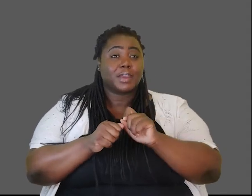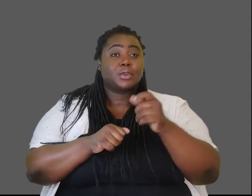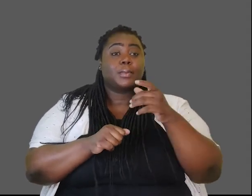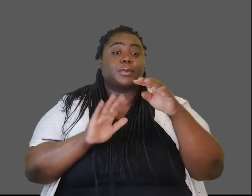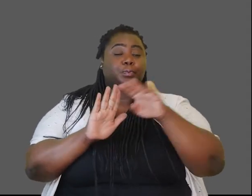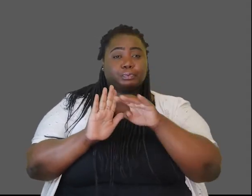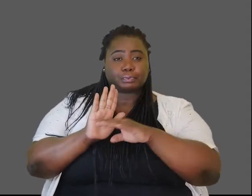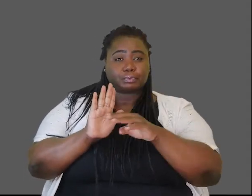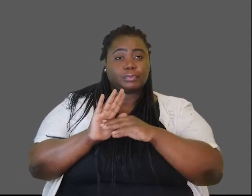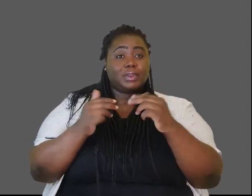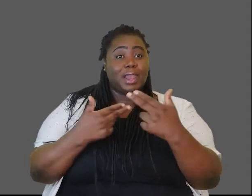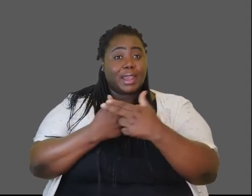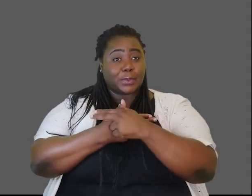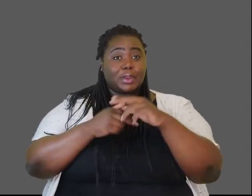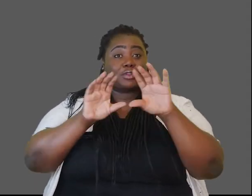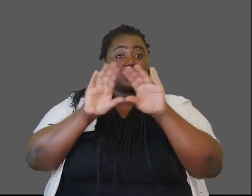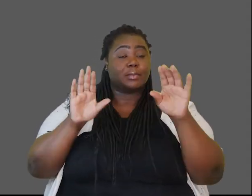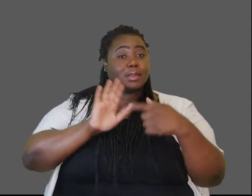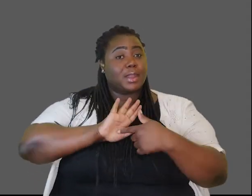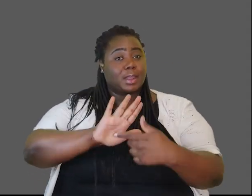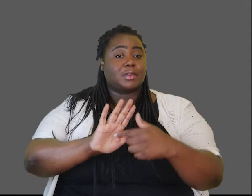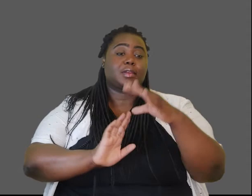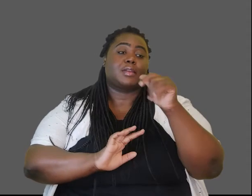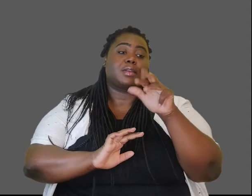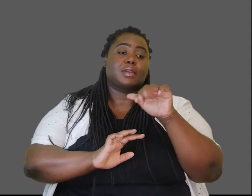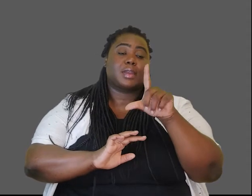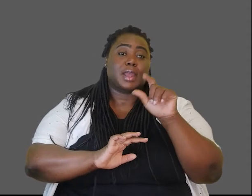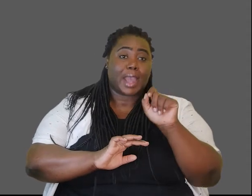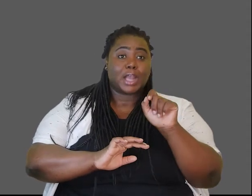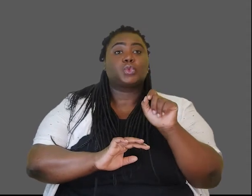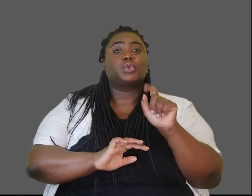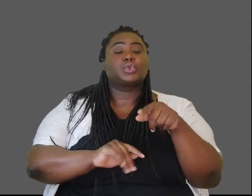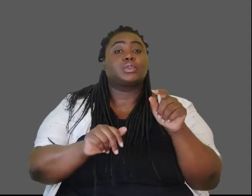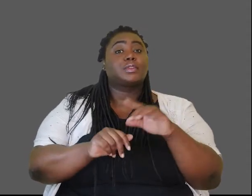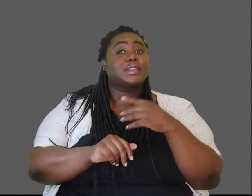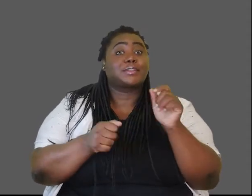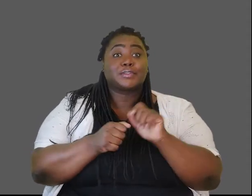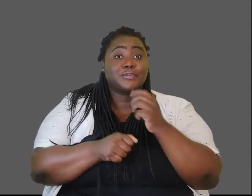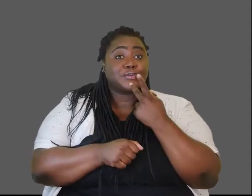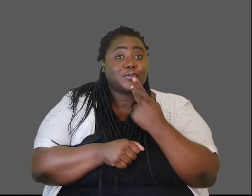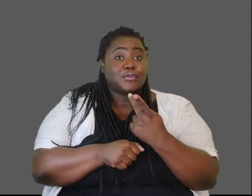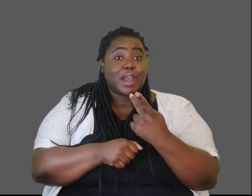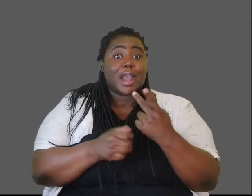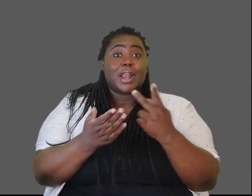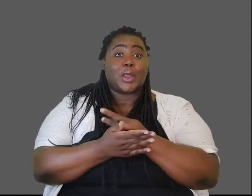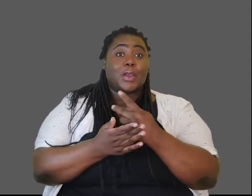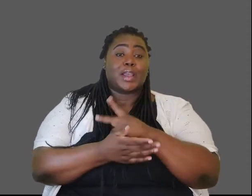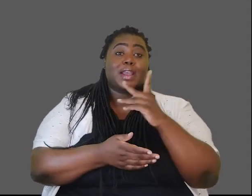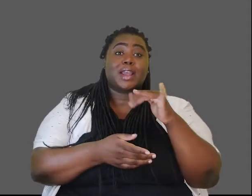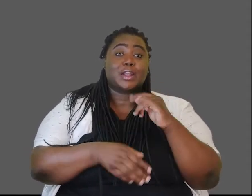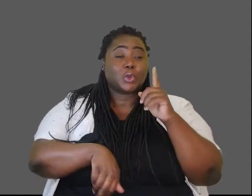pelo programa Aeronáutica e Espaço, apresentado por Carlos Fabiano Braga, que acabou dando um furo no Repórter